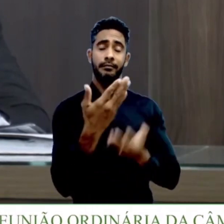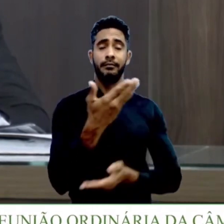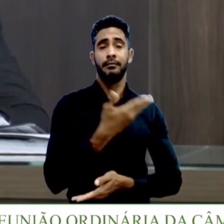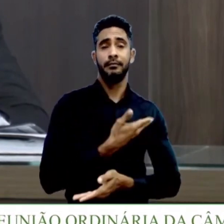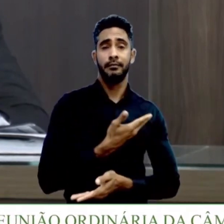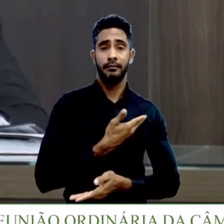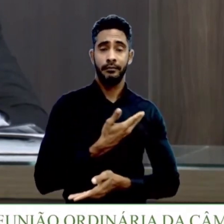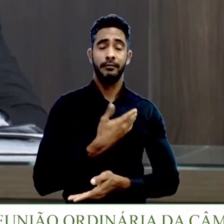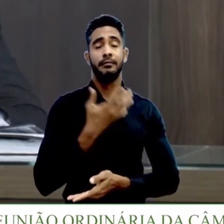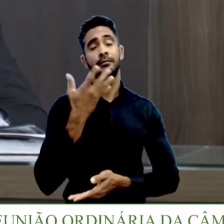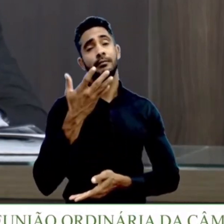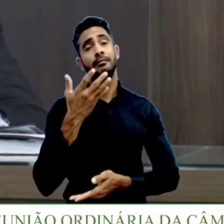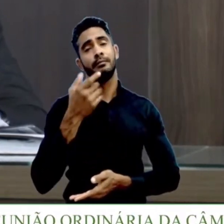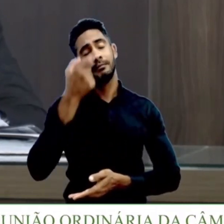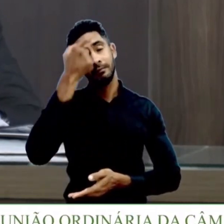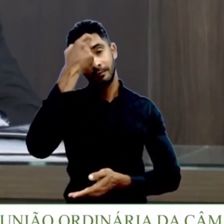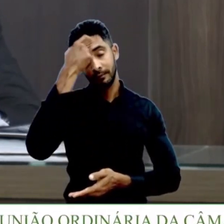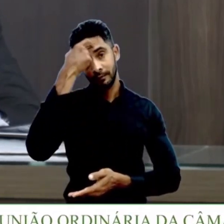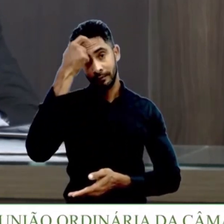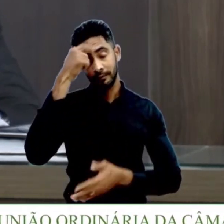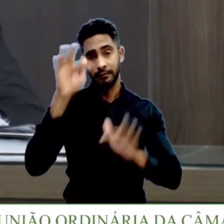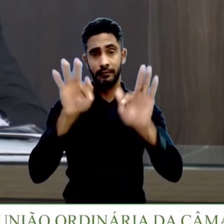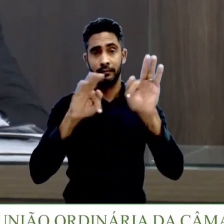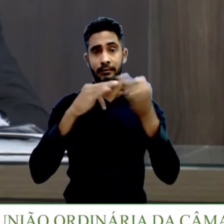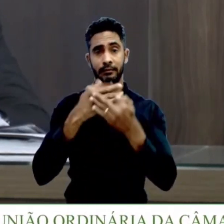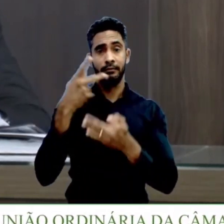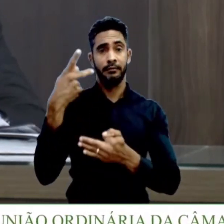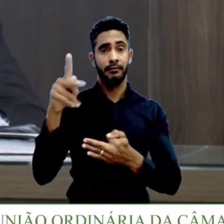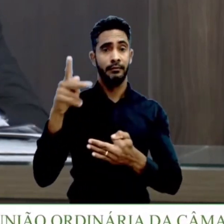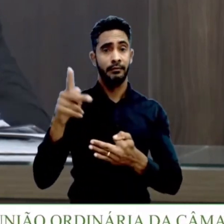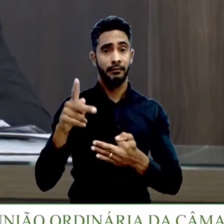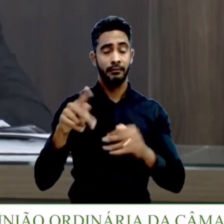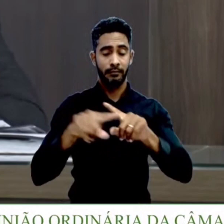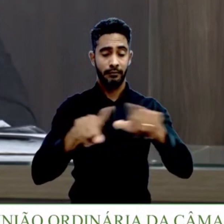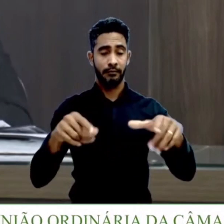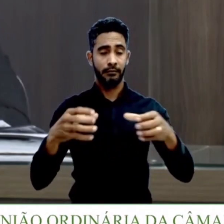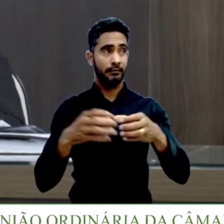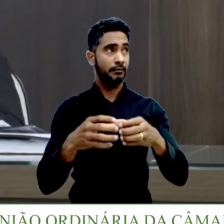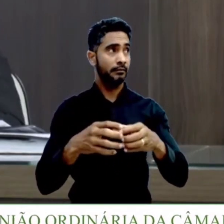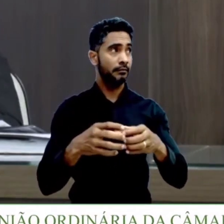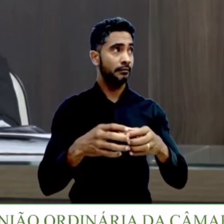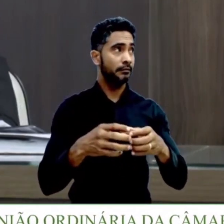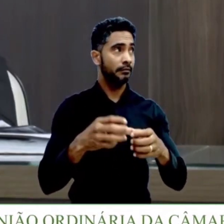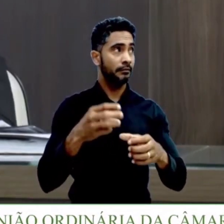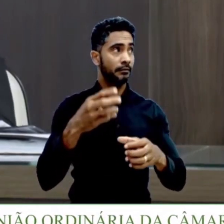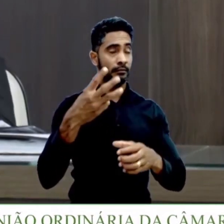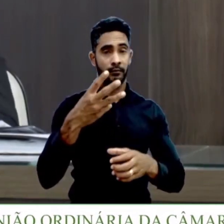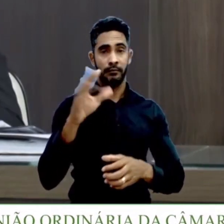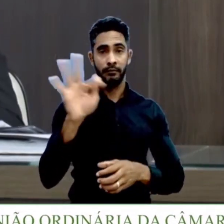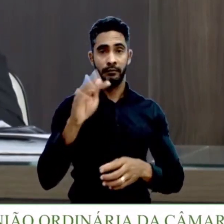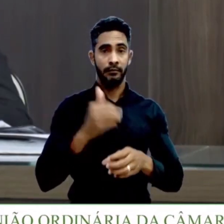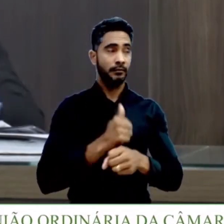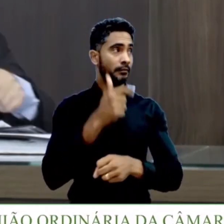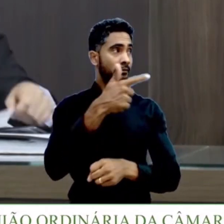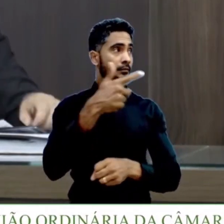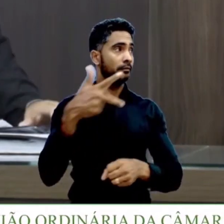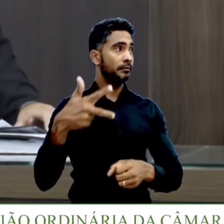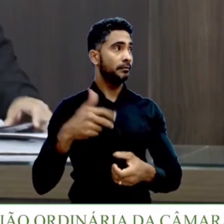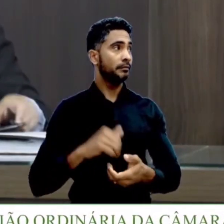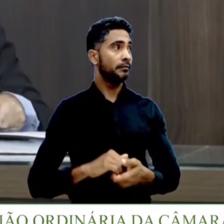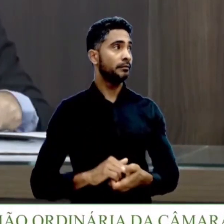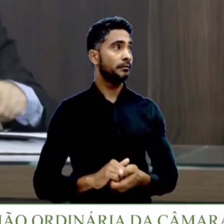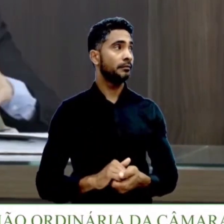amigos. Requer que seja dada ciência à família enlutada. Sala das sessões, 6 de fevereiro de 2023.